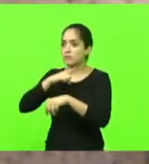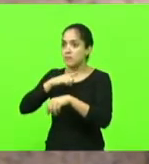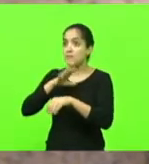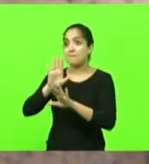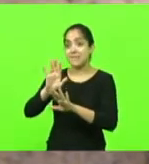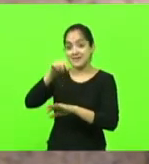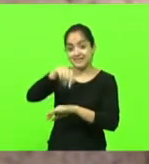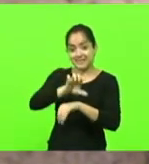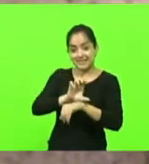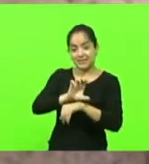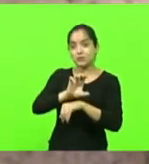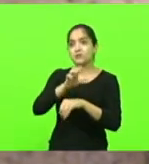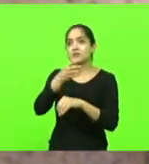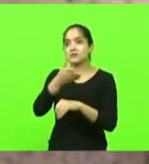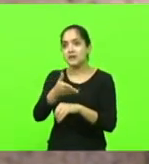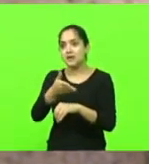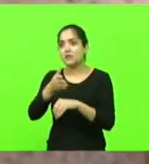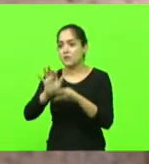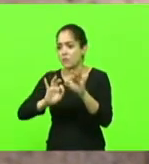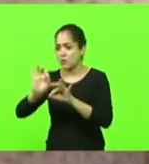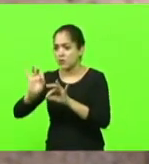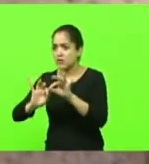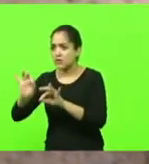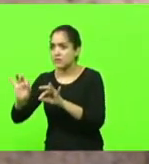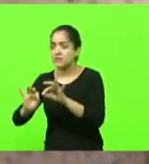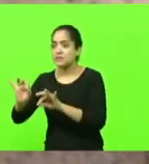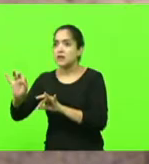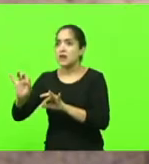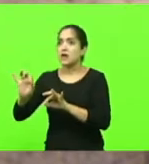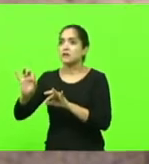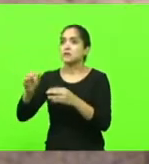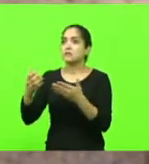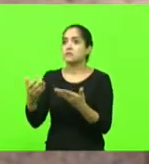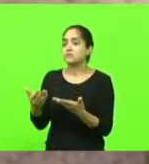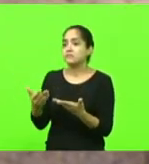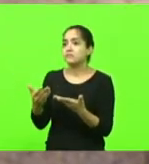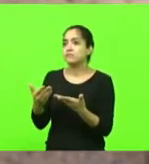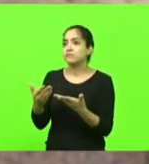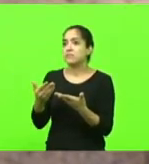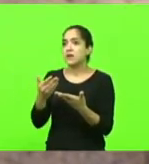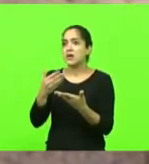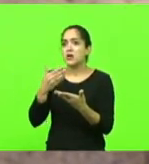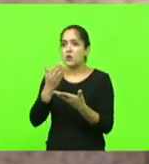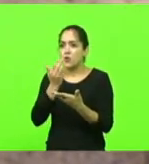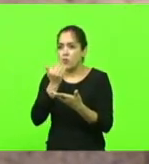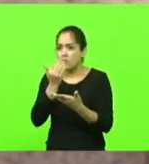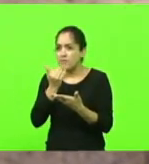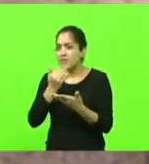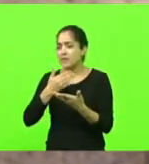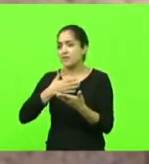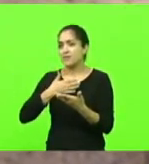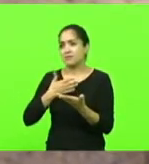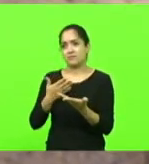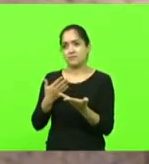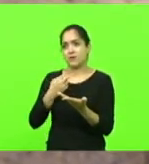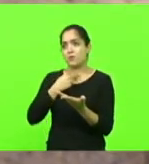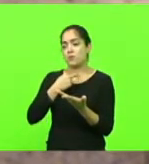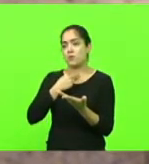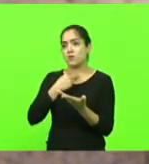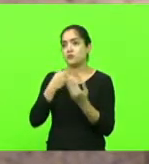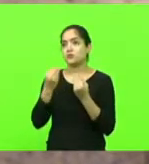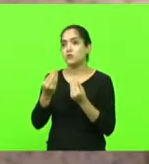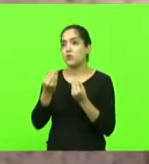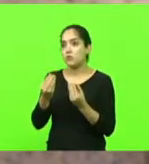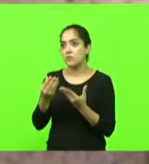Catarina vão organizar um concurso de queijo e não pode degustar o queijo que é premiado no mundo inteiro. Eu fico imaginando como é que foi